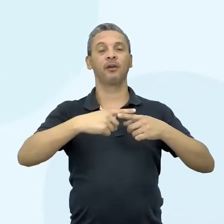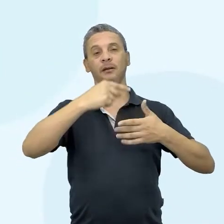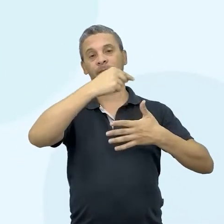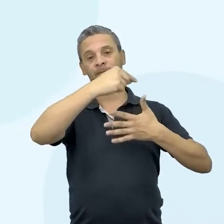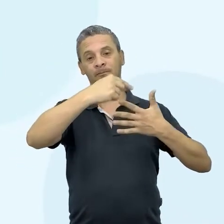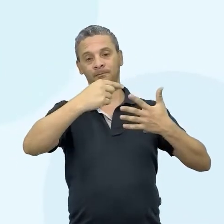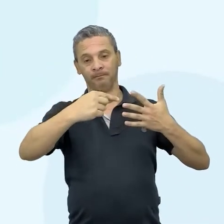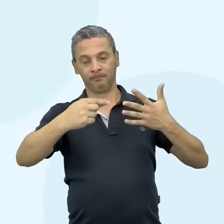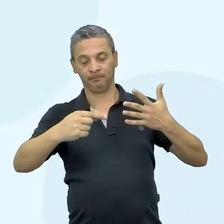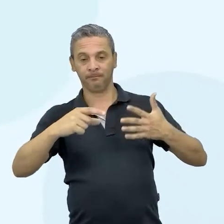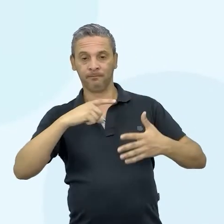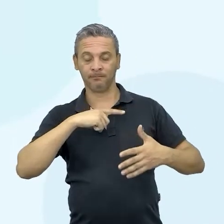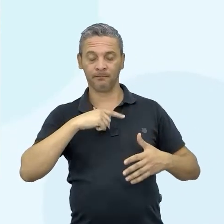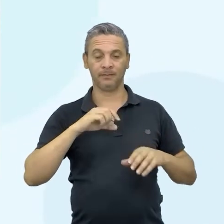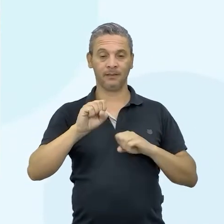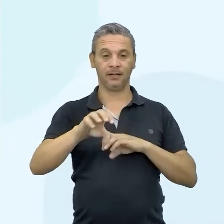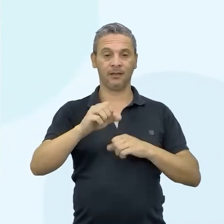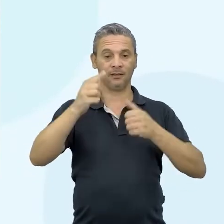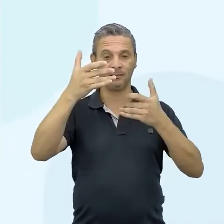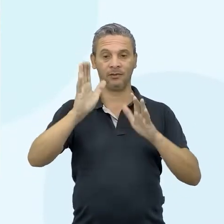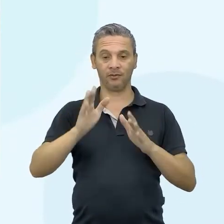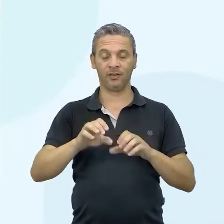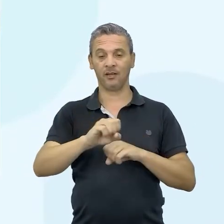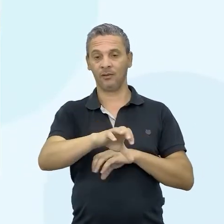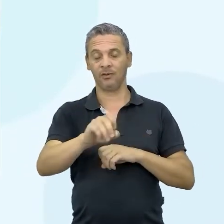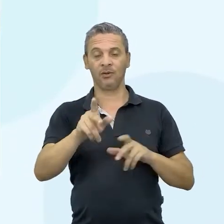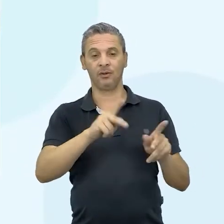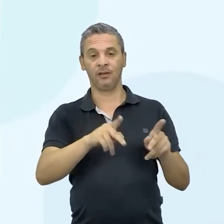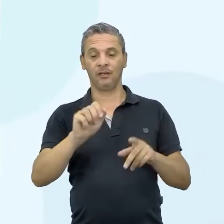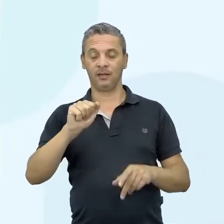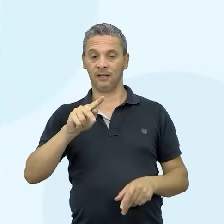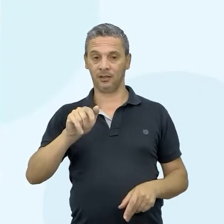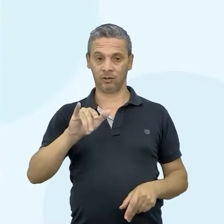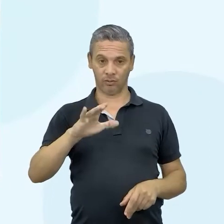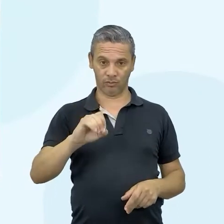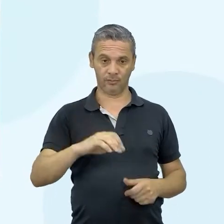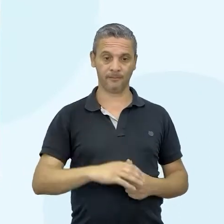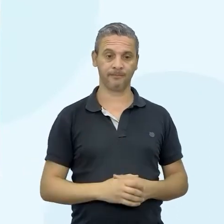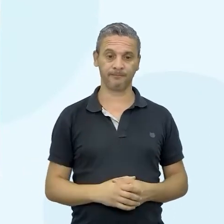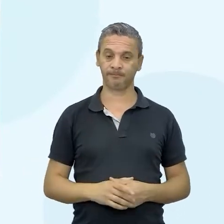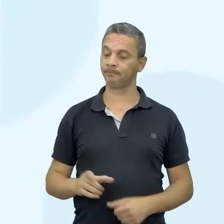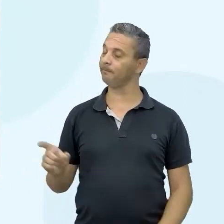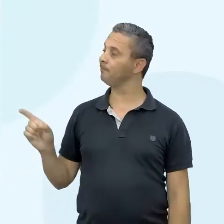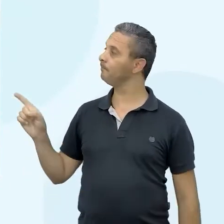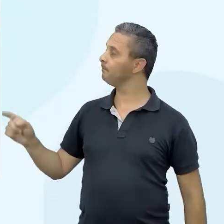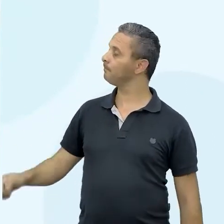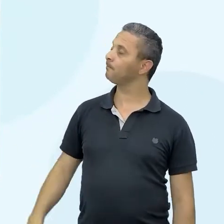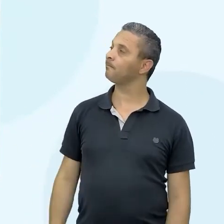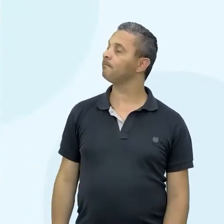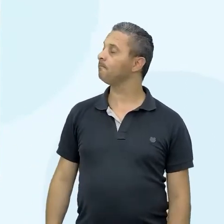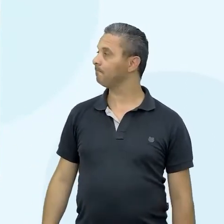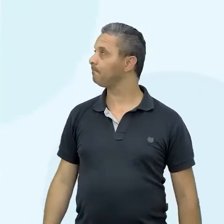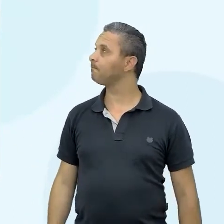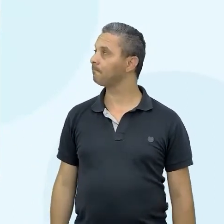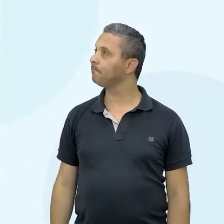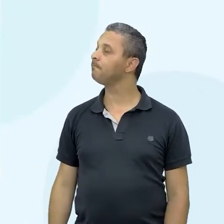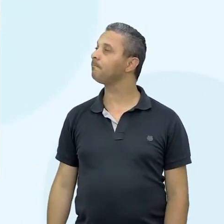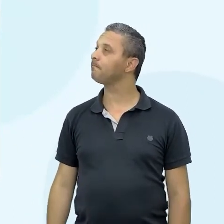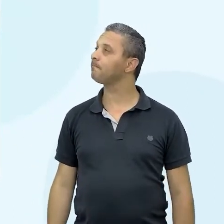viu, né? A gente já viu com as aulas aí do professor Antônio Russo que a gente copiou. Aqui tem um slide, pessoal, para vocês,